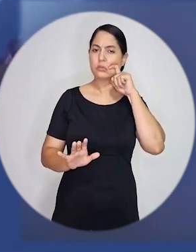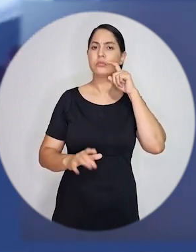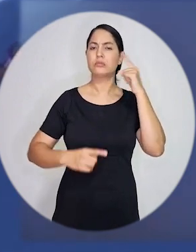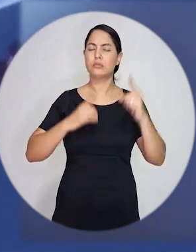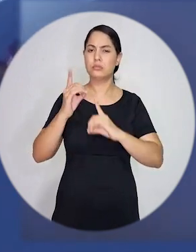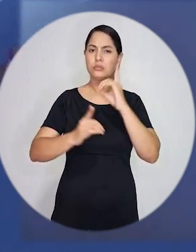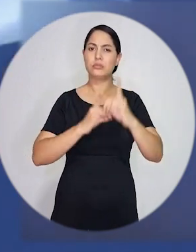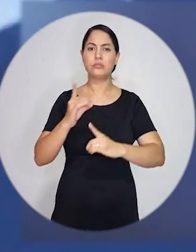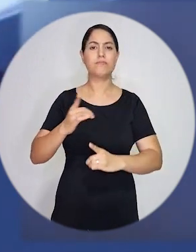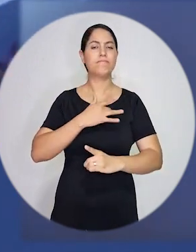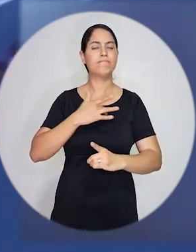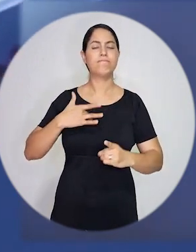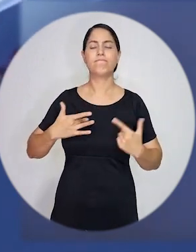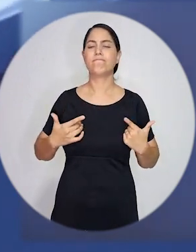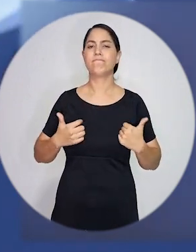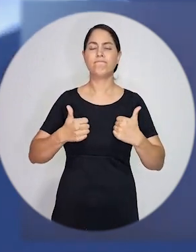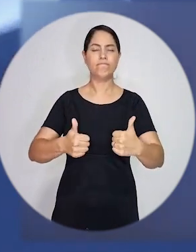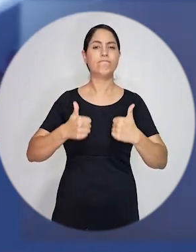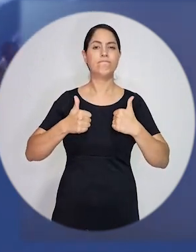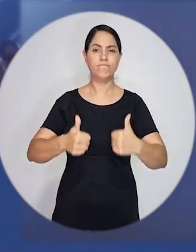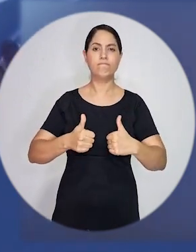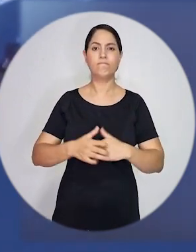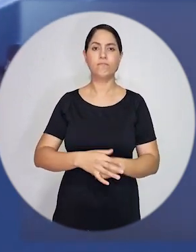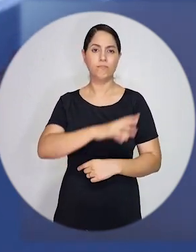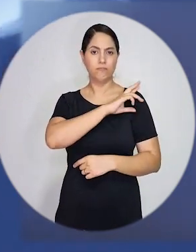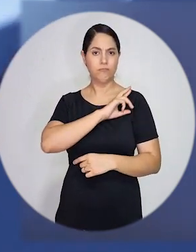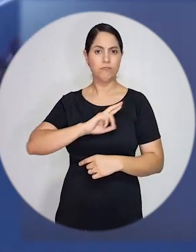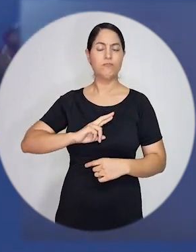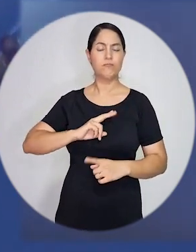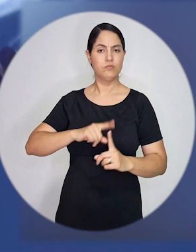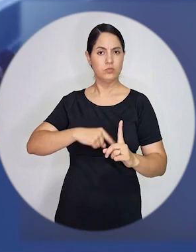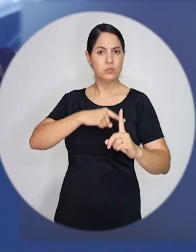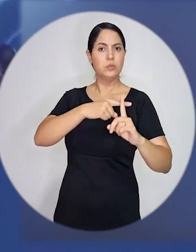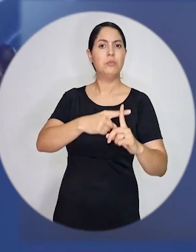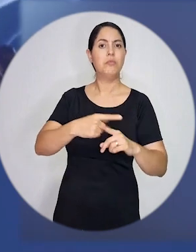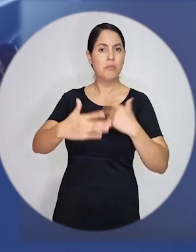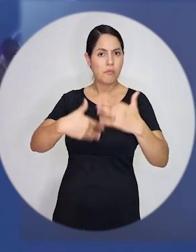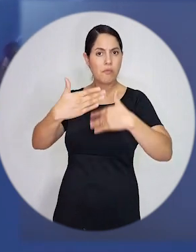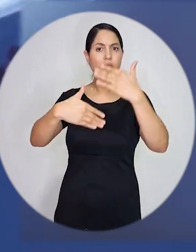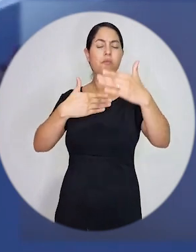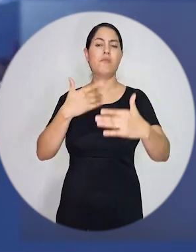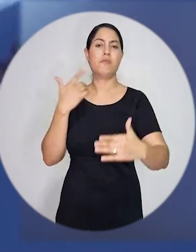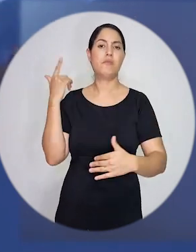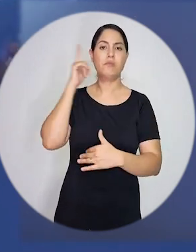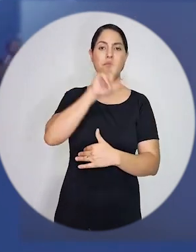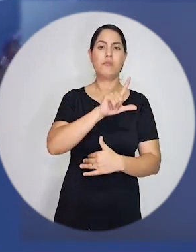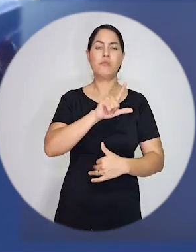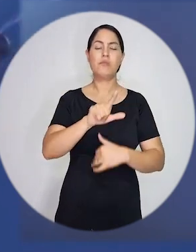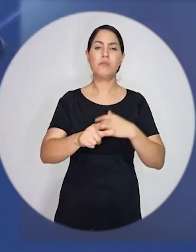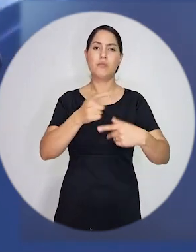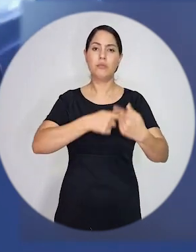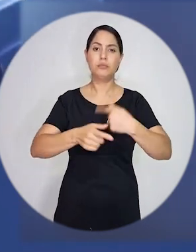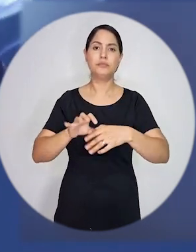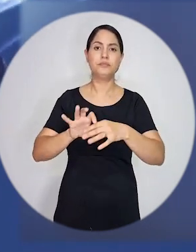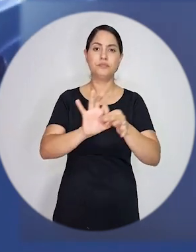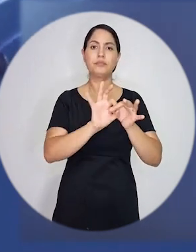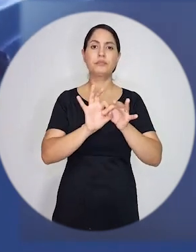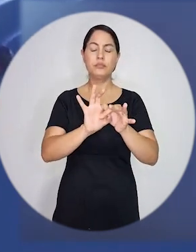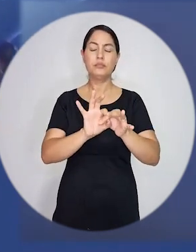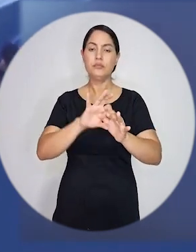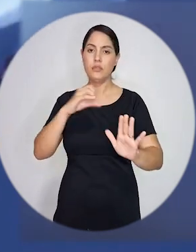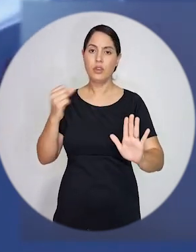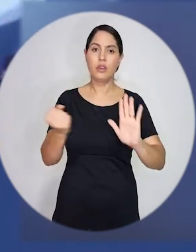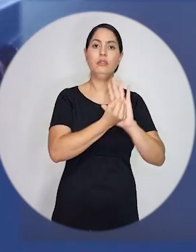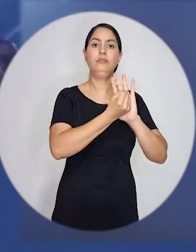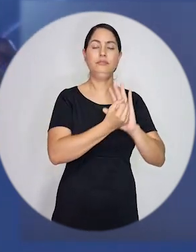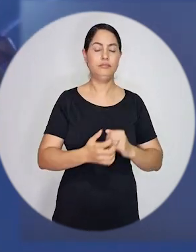caminho do diálogo saudável, republicano, propositivo e produtivo. O espírito agregador é a marca da sua gestão,